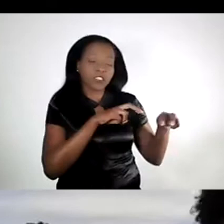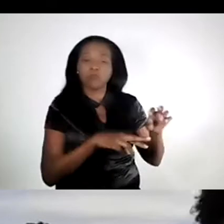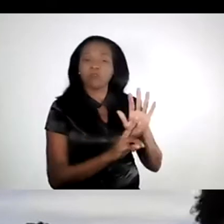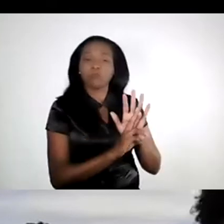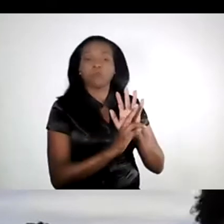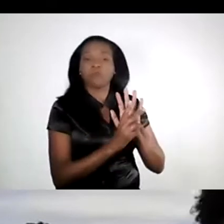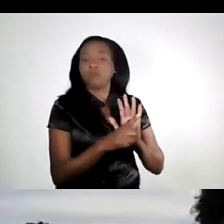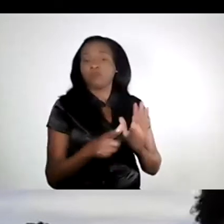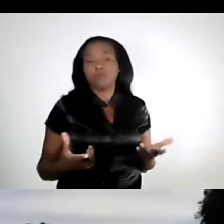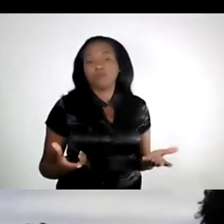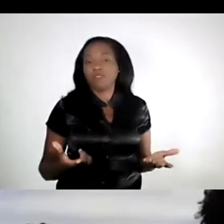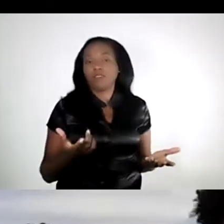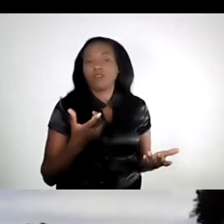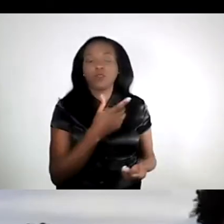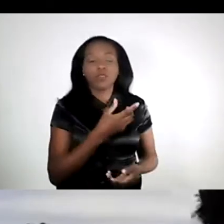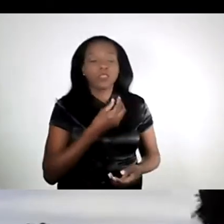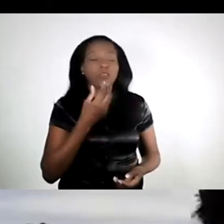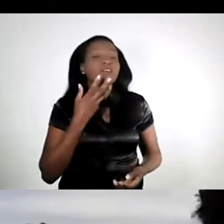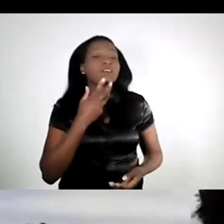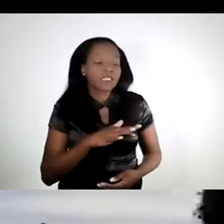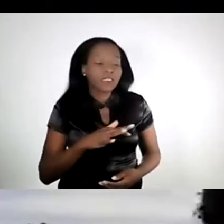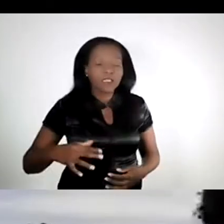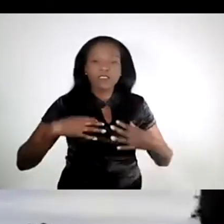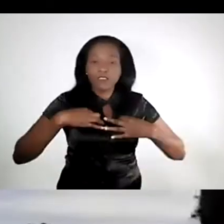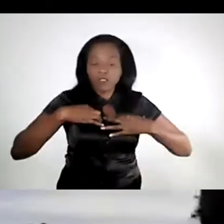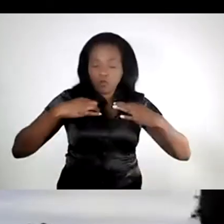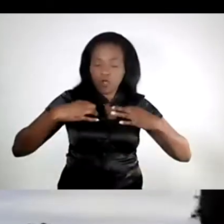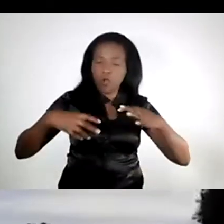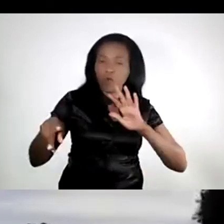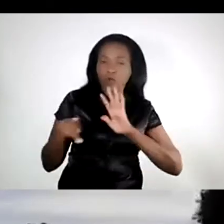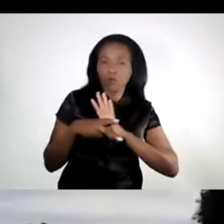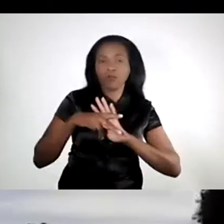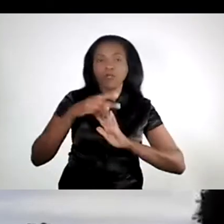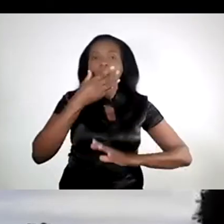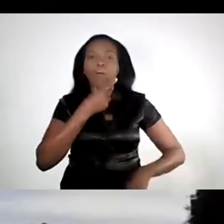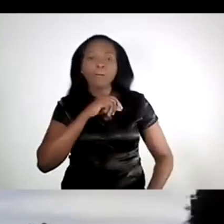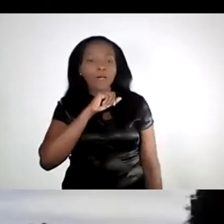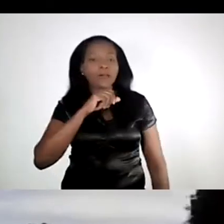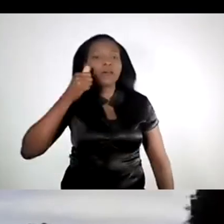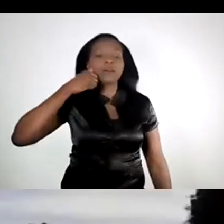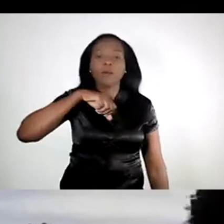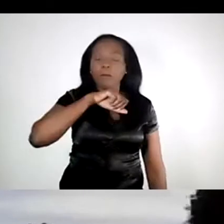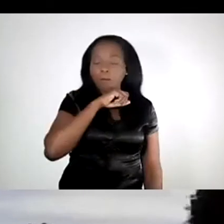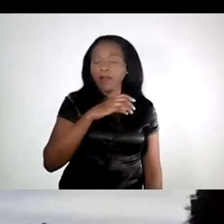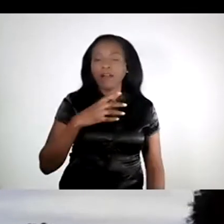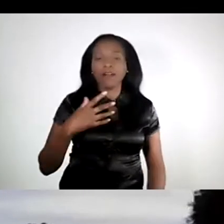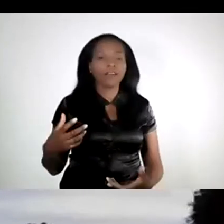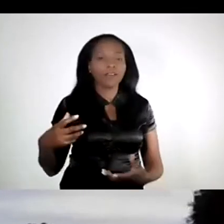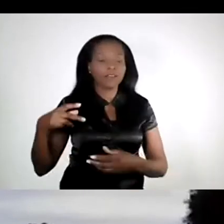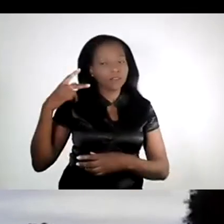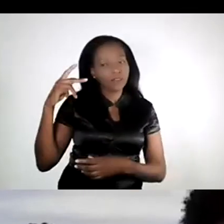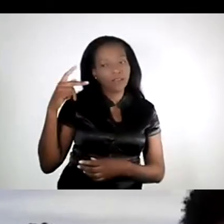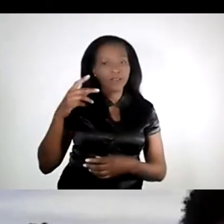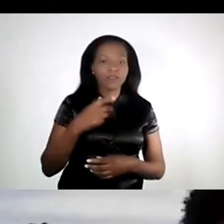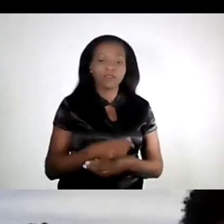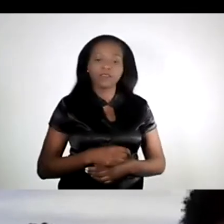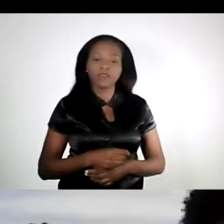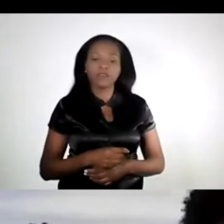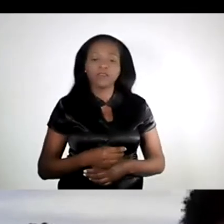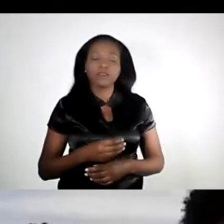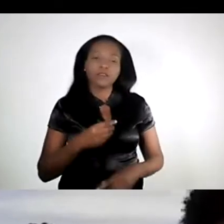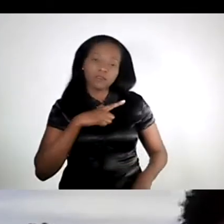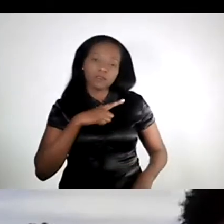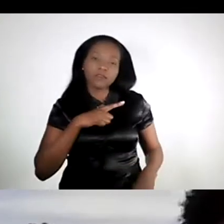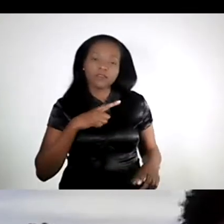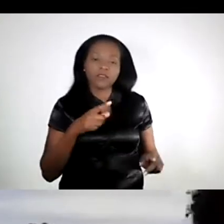crianças com as vestimentas que os pais, que as mães, que as crianças, que os pais, né, as mães. Então, tem também